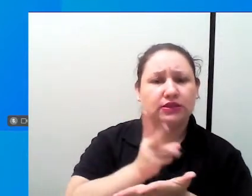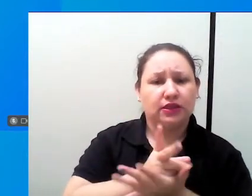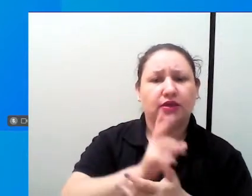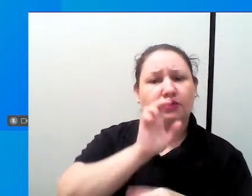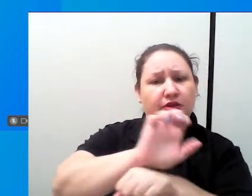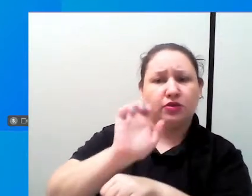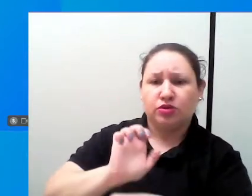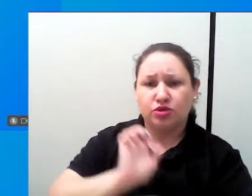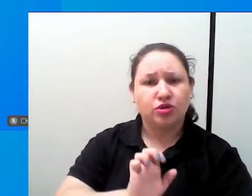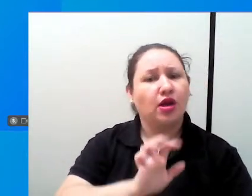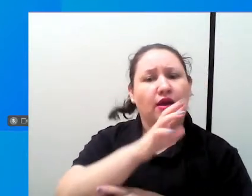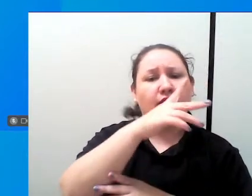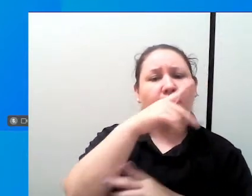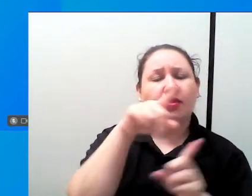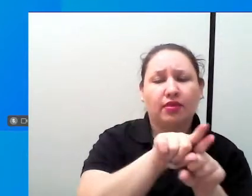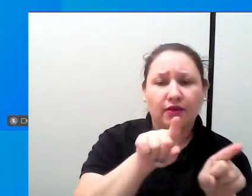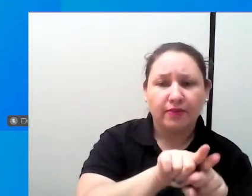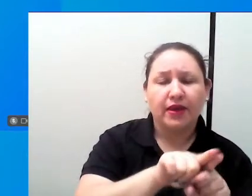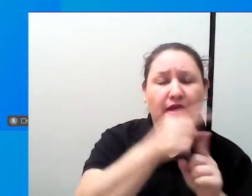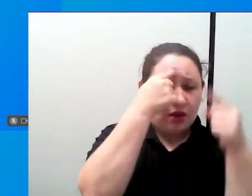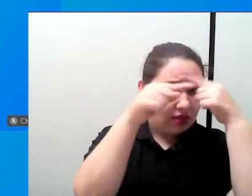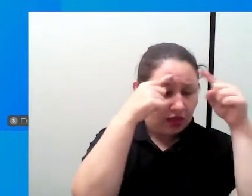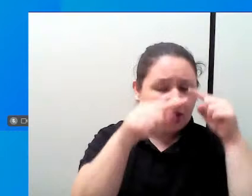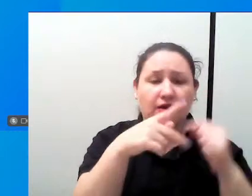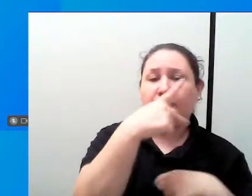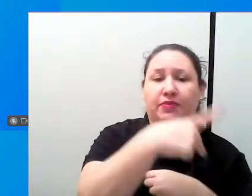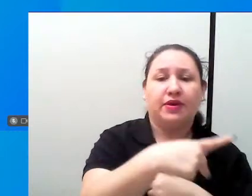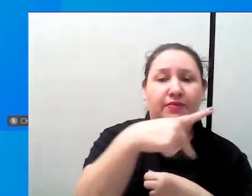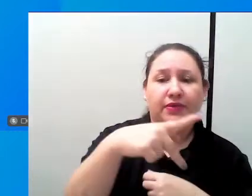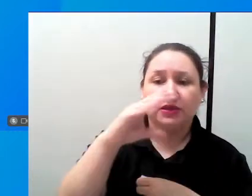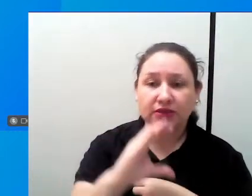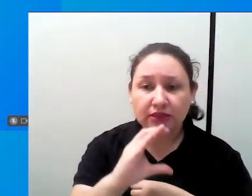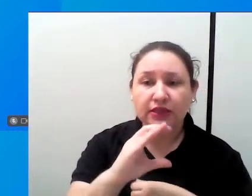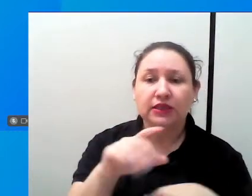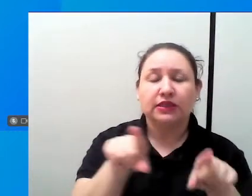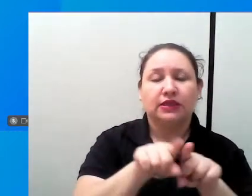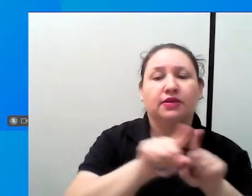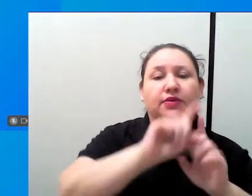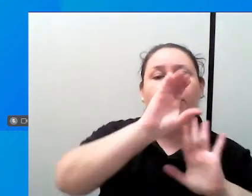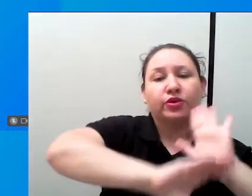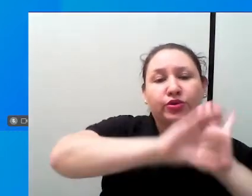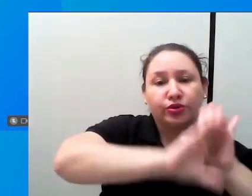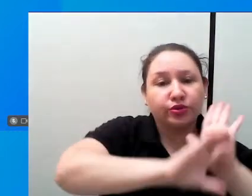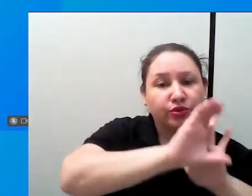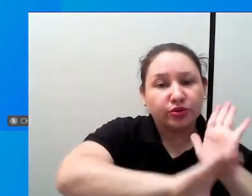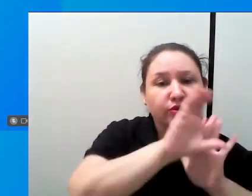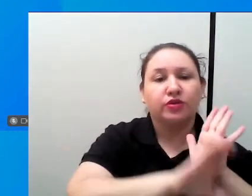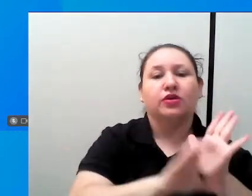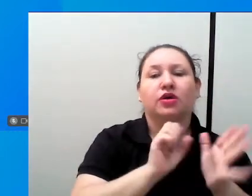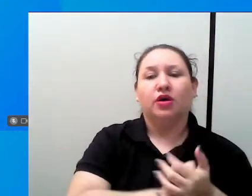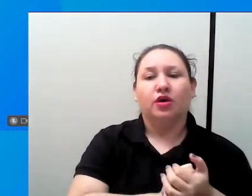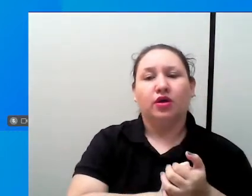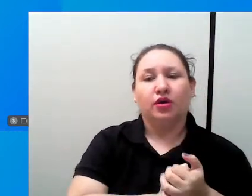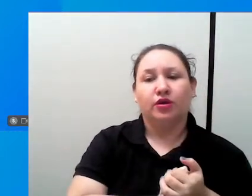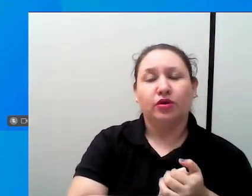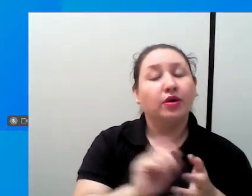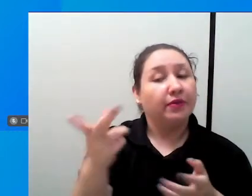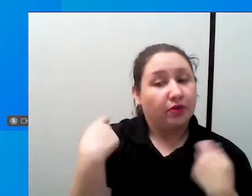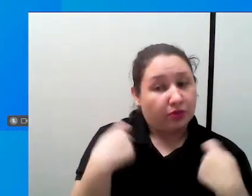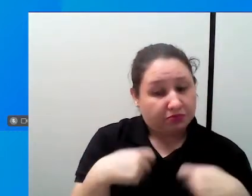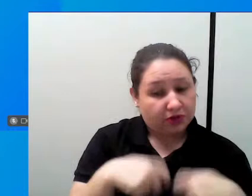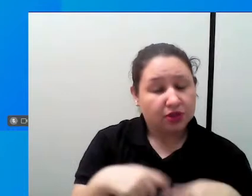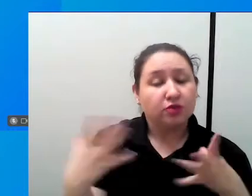PPCs, professora Lucimar, no processo de curricularização da extensão, de forma que estejamos juntos e